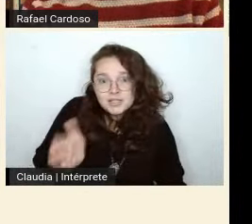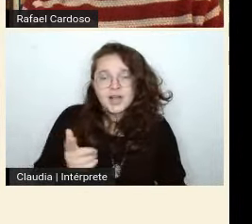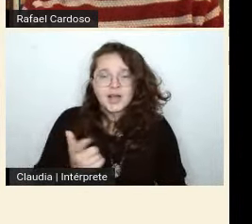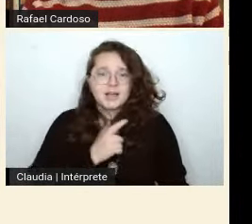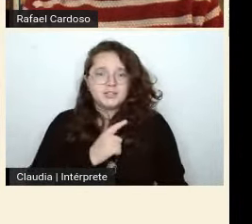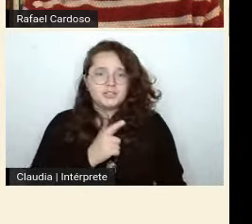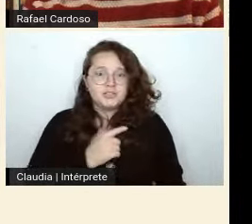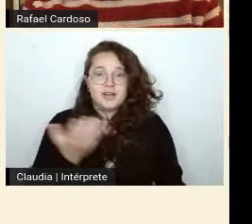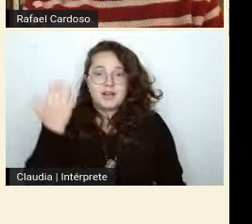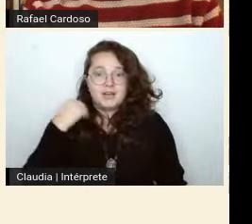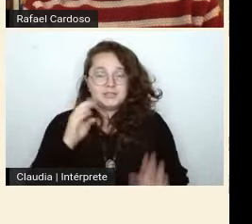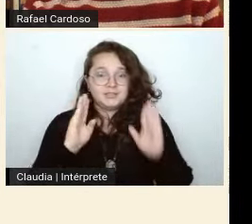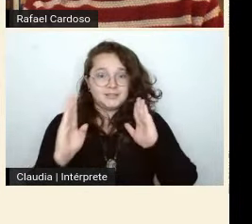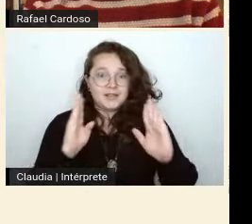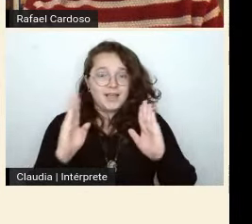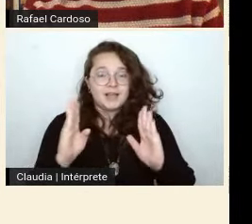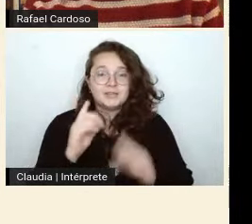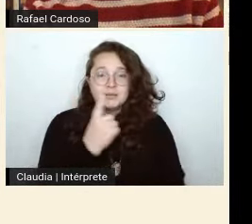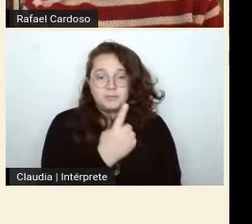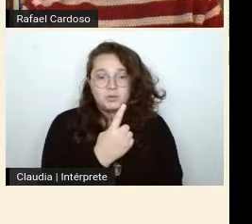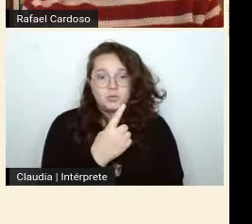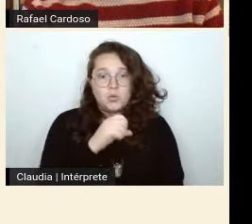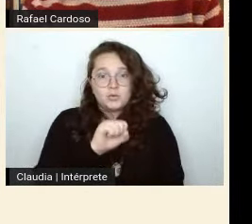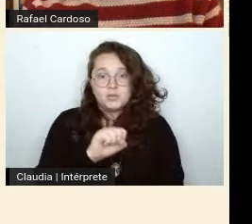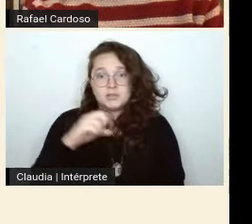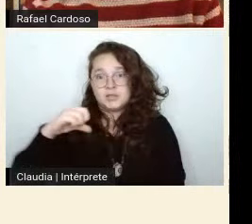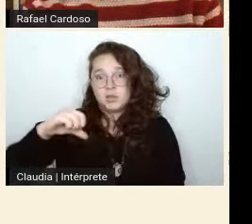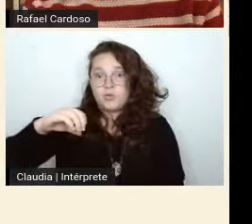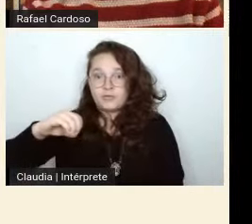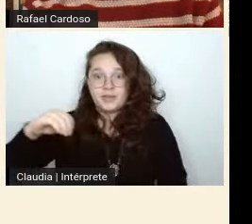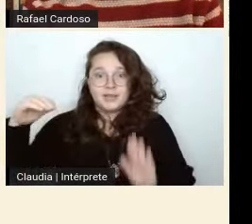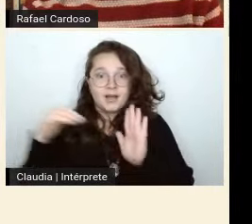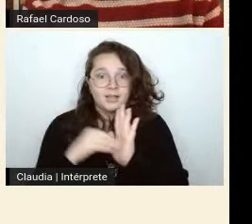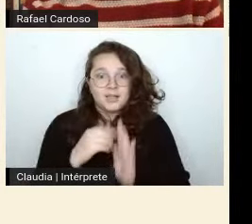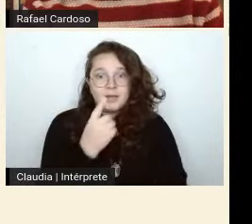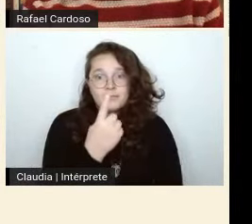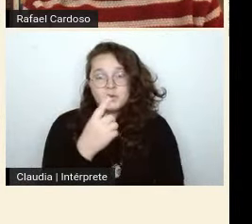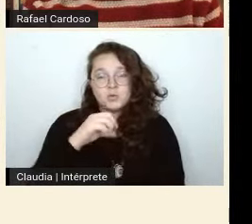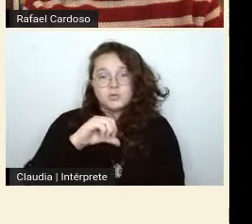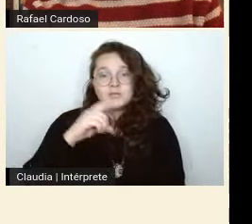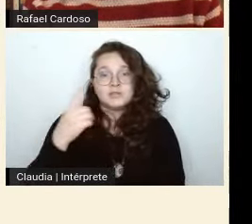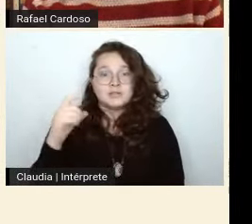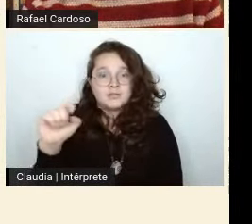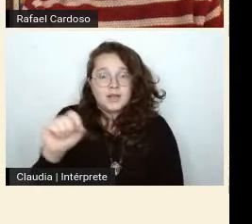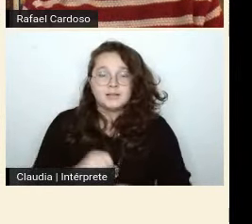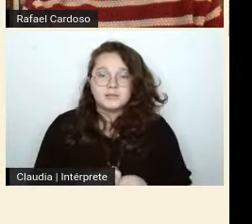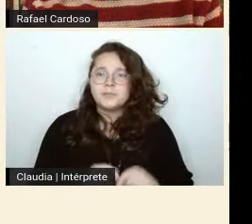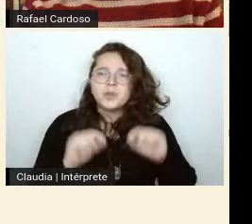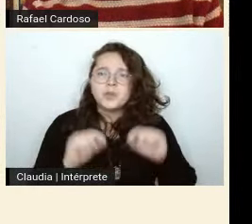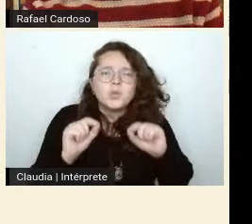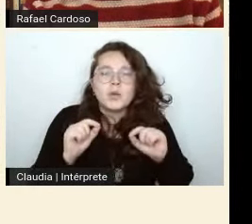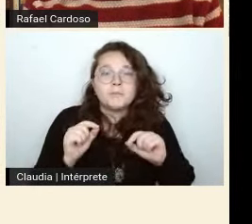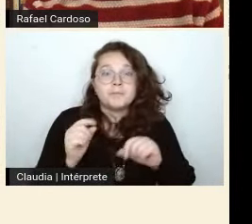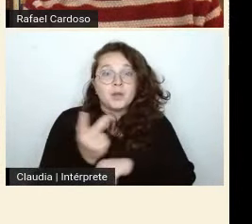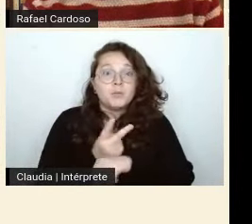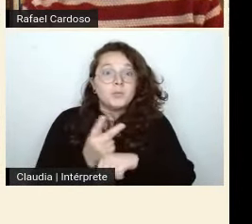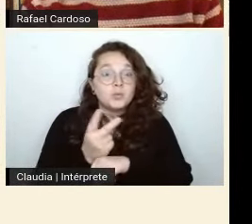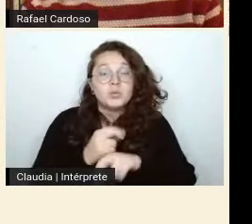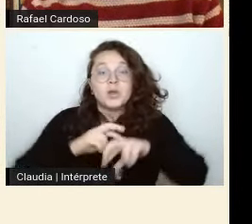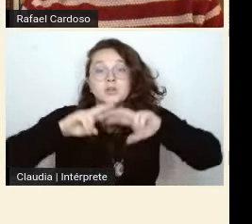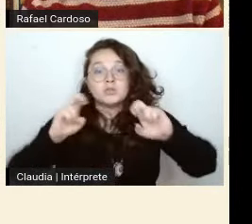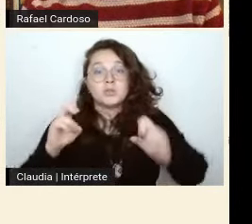as décadas de 1890 e 1910 a busca pelo autóctone e o autêntico, o sertão e o